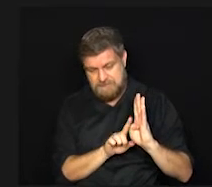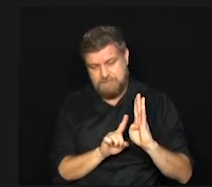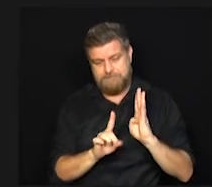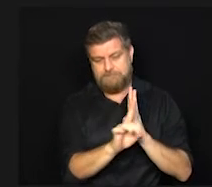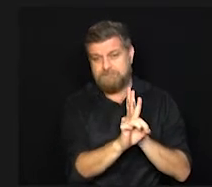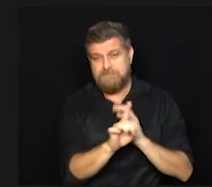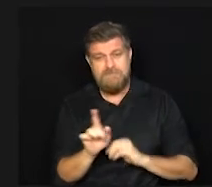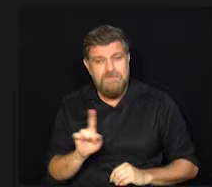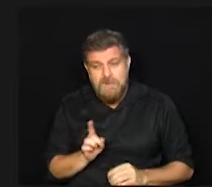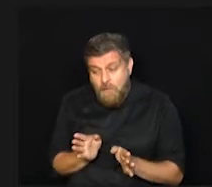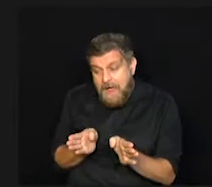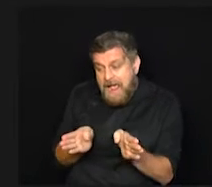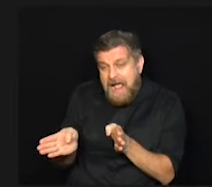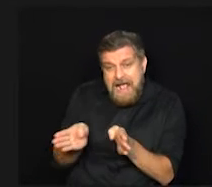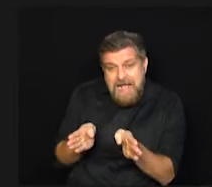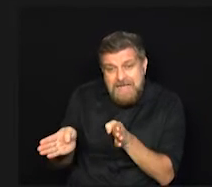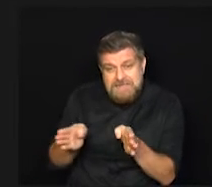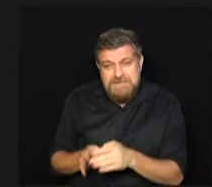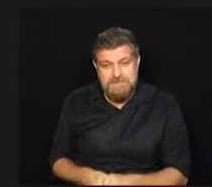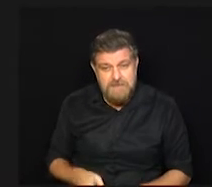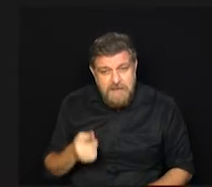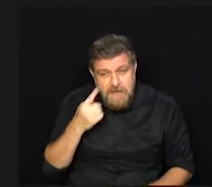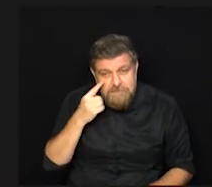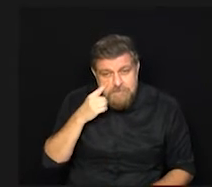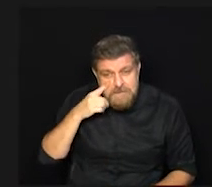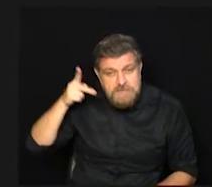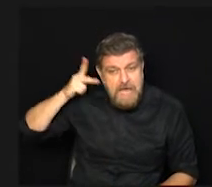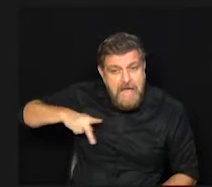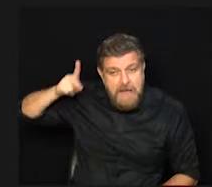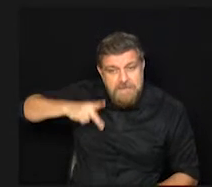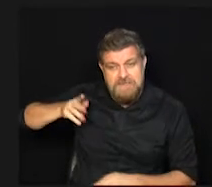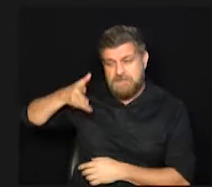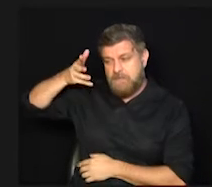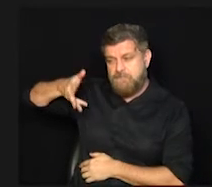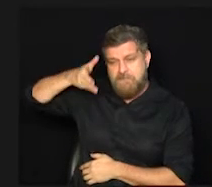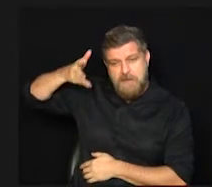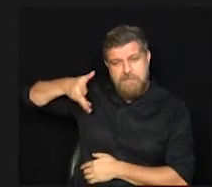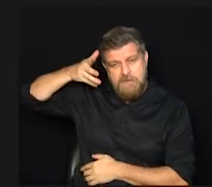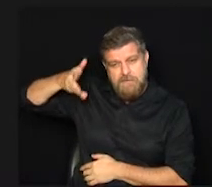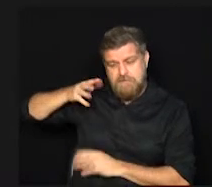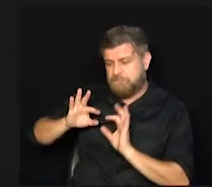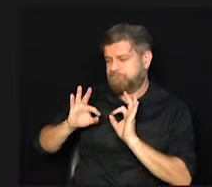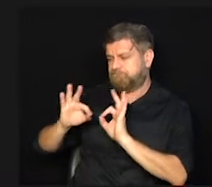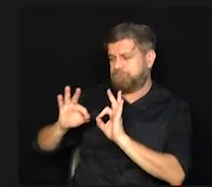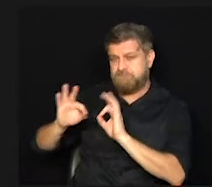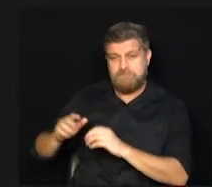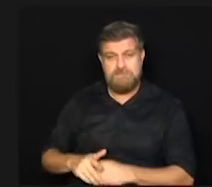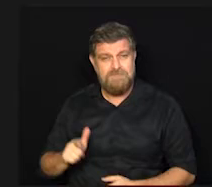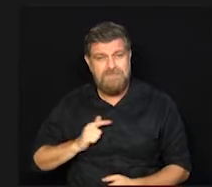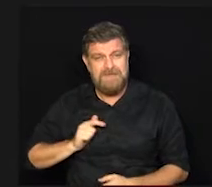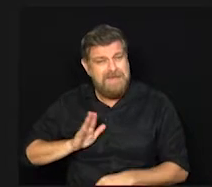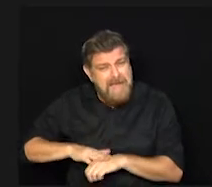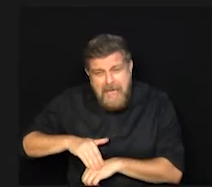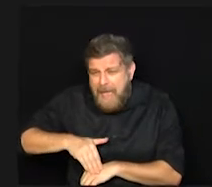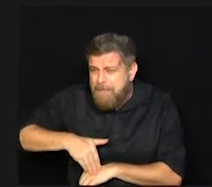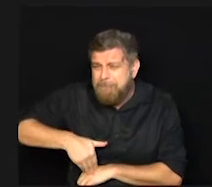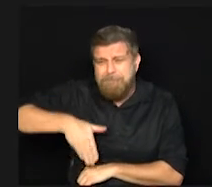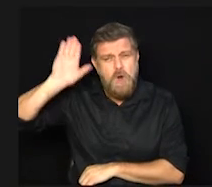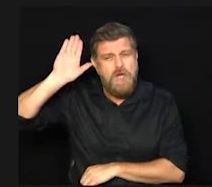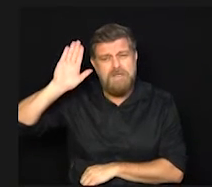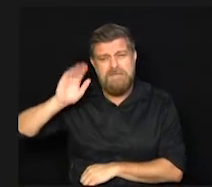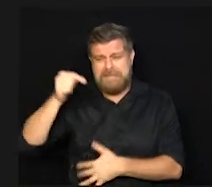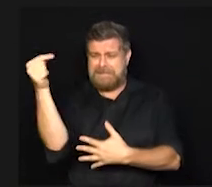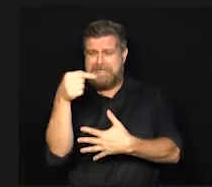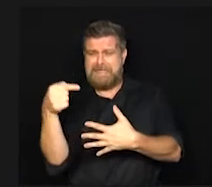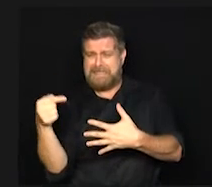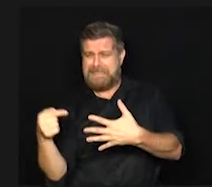acessibilidade, pegando a fala da Priscila, que foi incrível, diga-se de passagem, vai muito além de tudo isso, né?